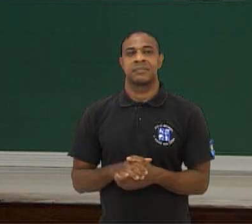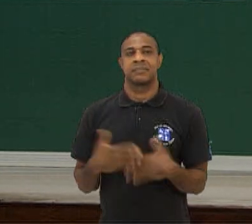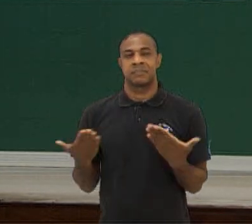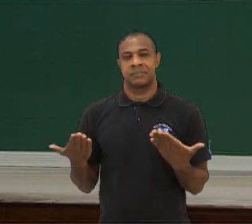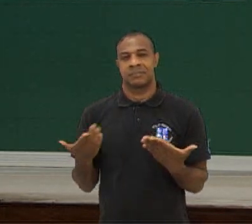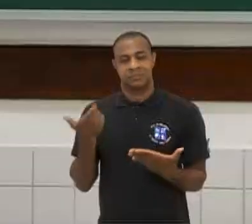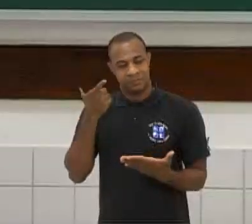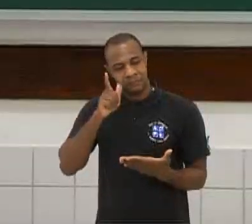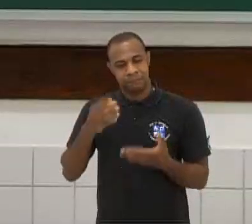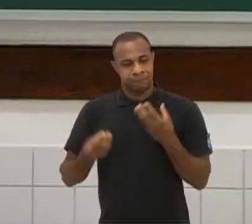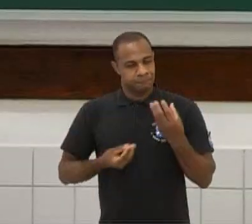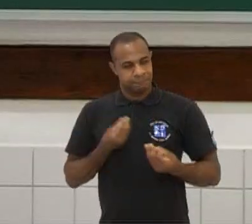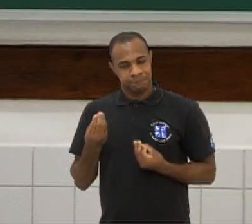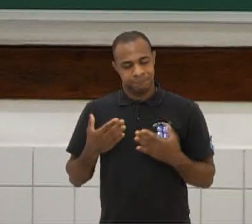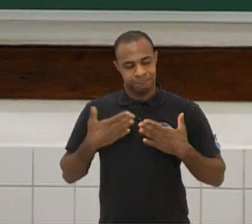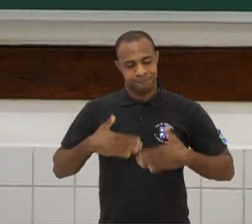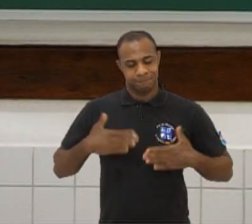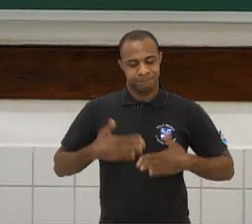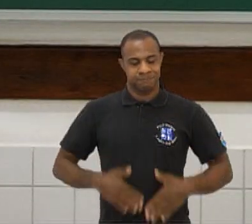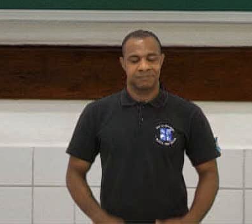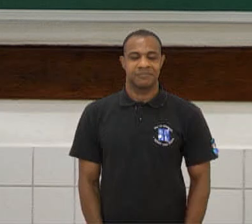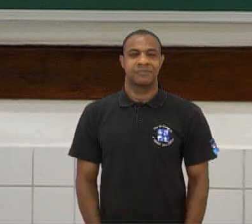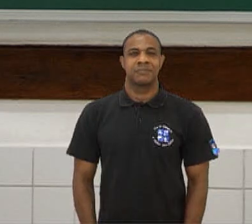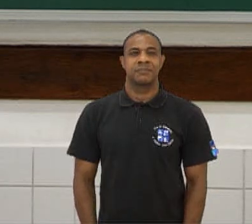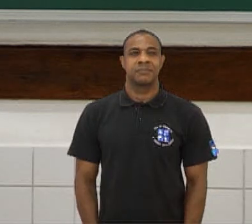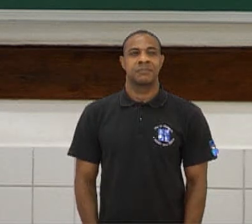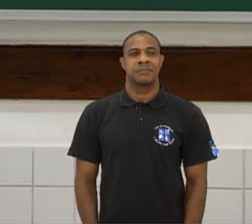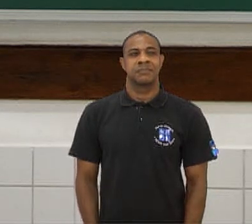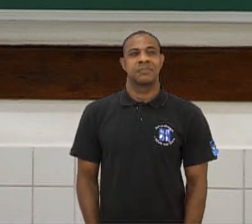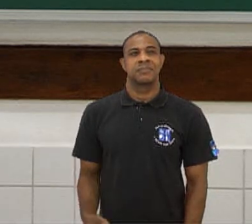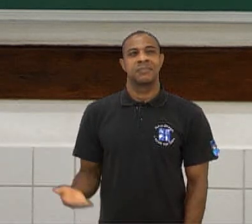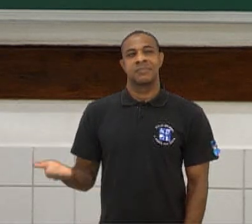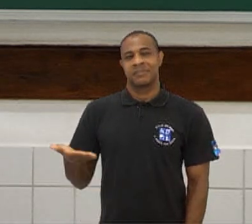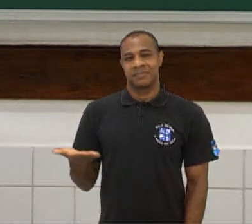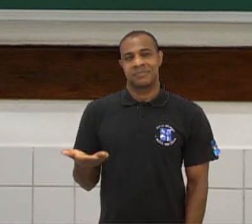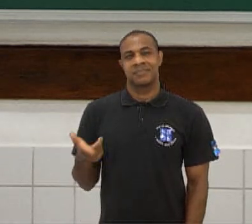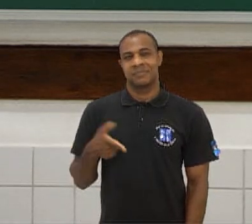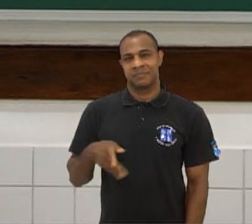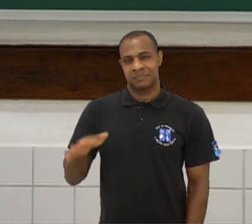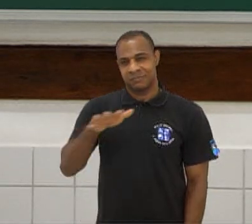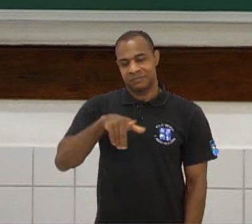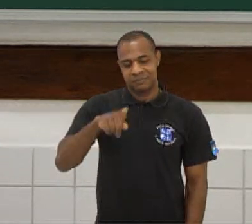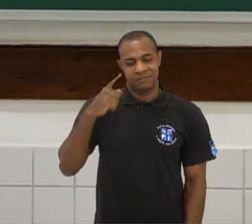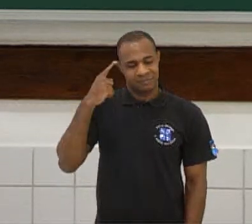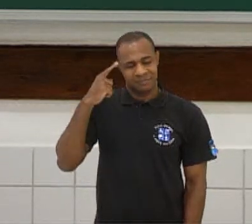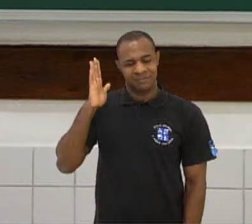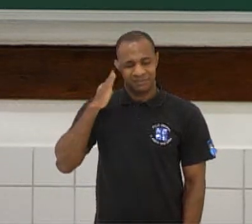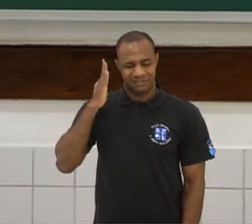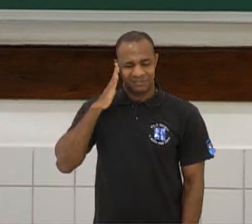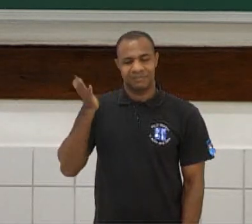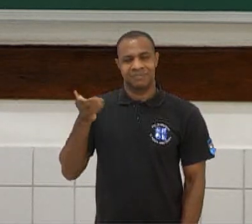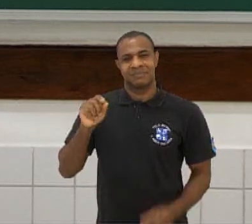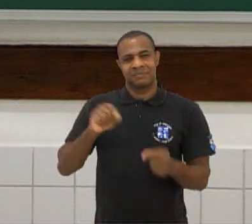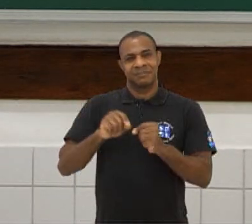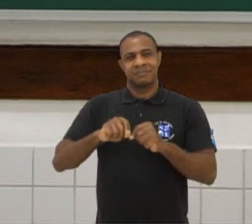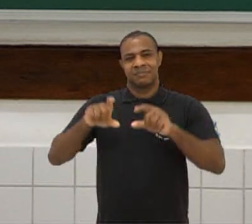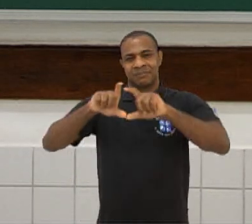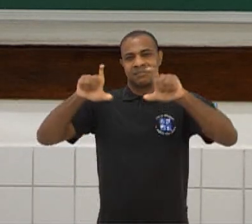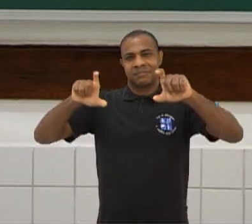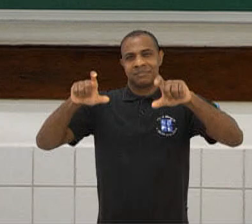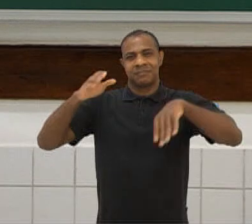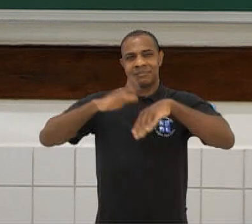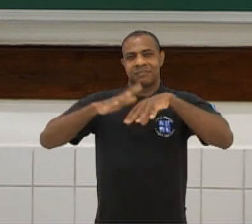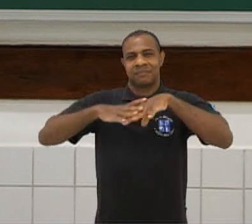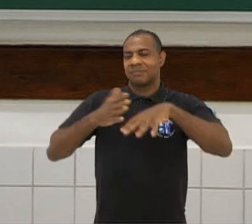Daí, acertaram? Foi tranquilo? Né? Esse aí eu acredito que agora vocês estão tirando 10, assim, vamos dizer assim. Vocês